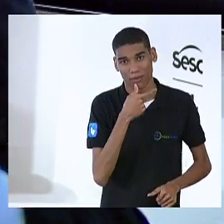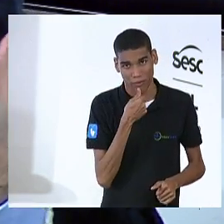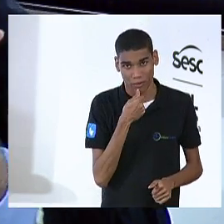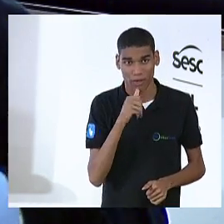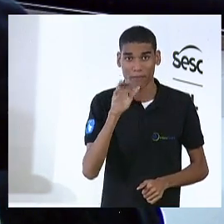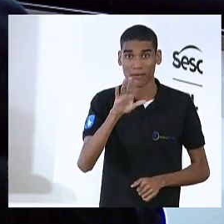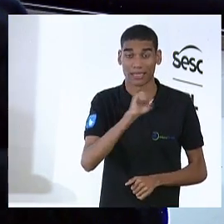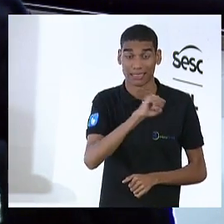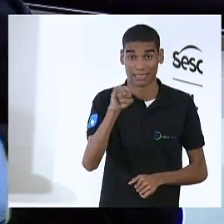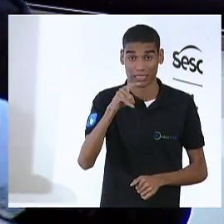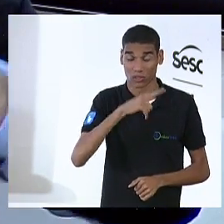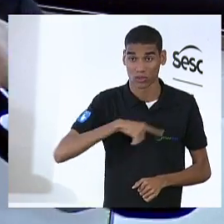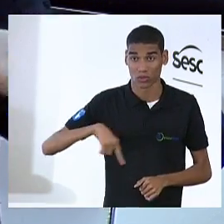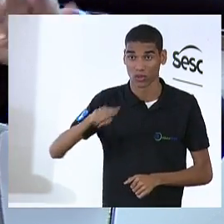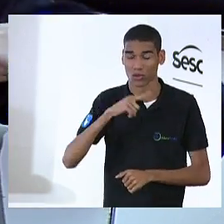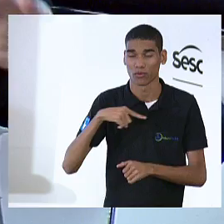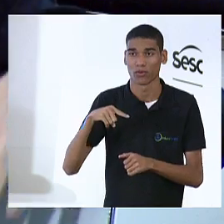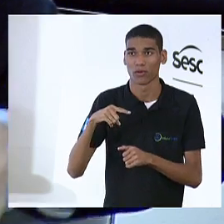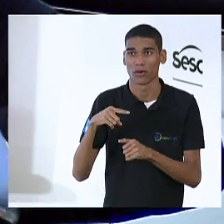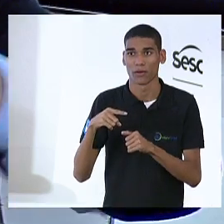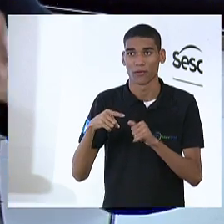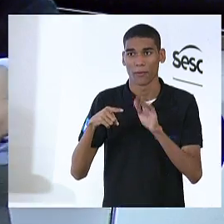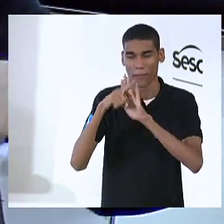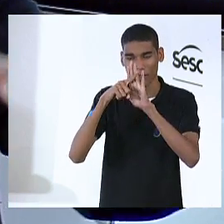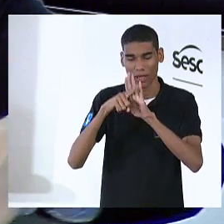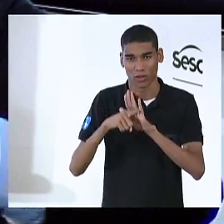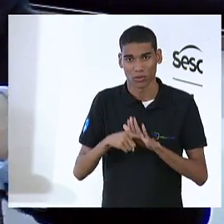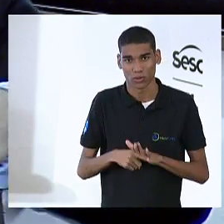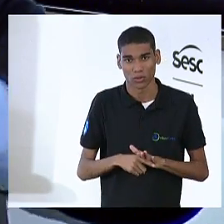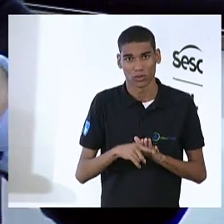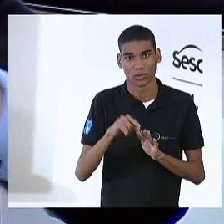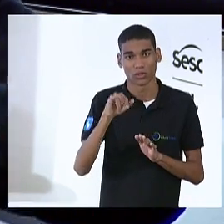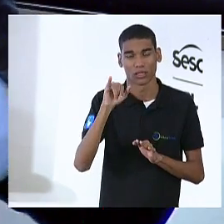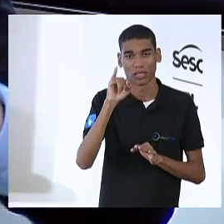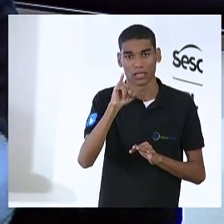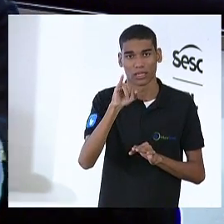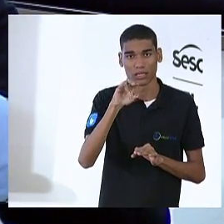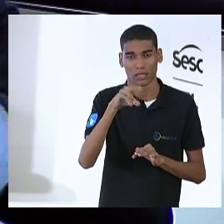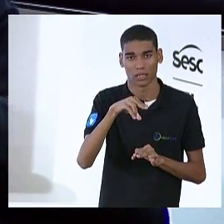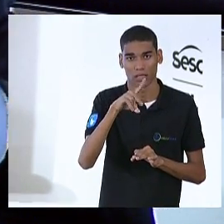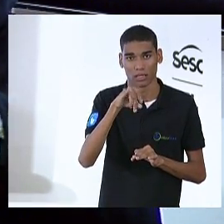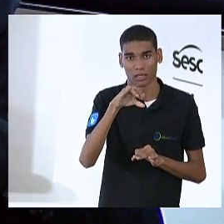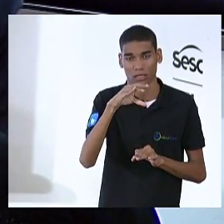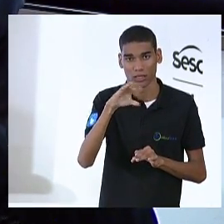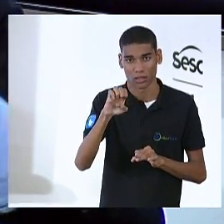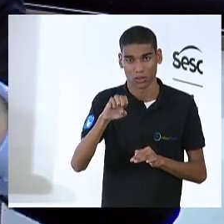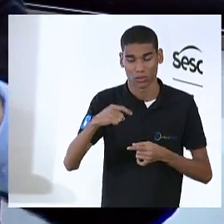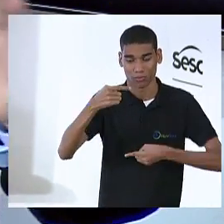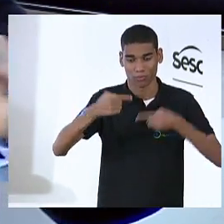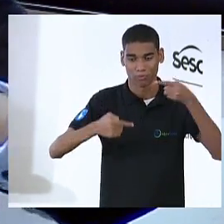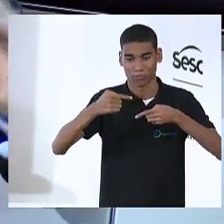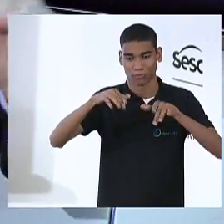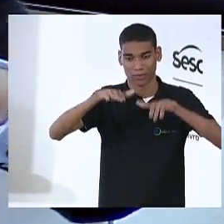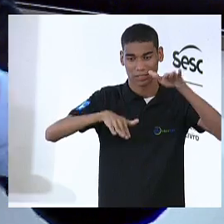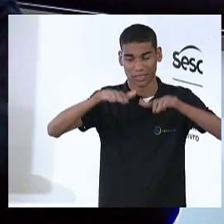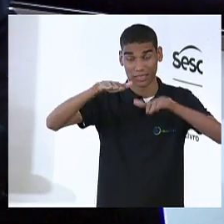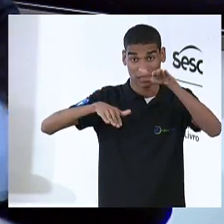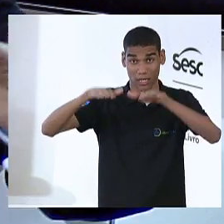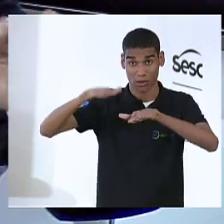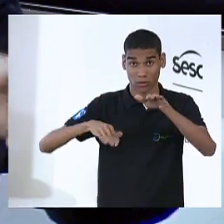Se a gente for pegar o nosso índice de desigualdade, cada um escolhe o seu índice de desigualdade, né? Eu estou tomando